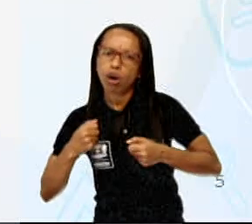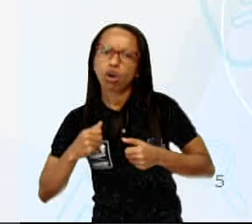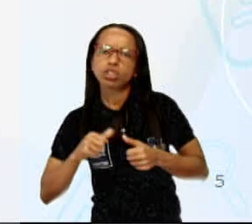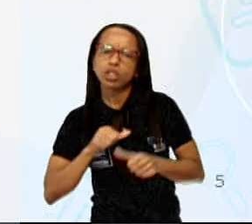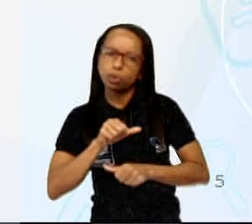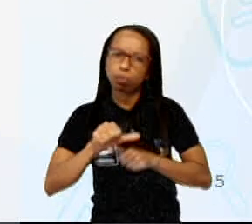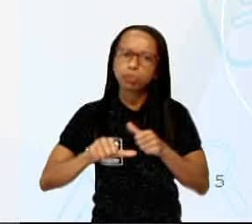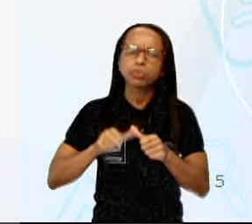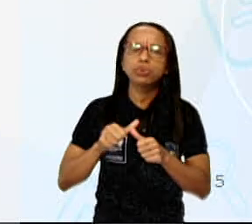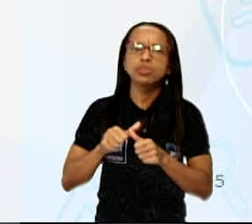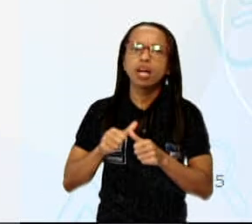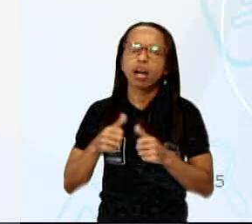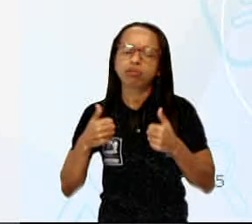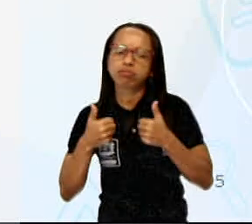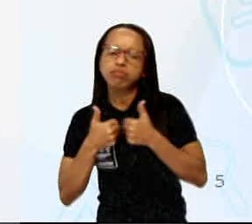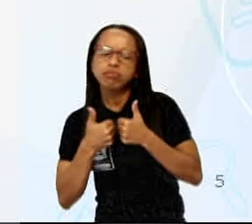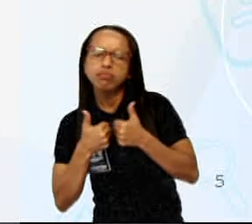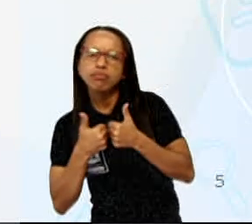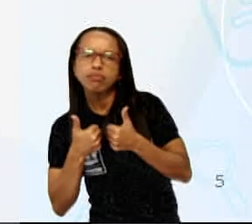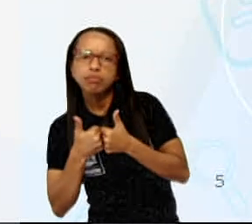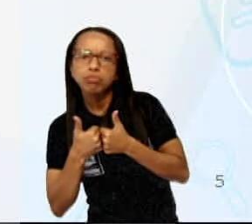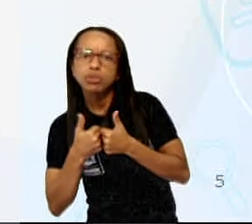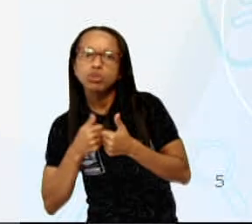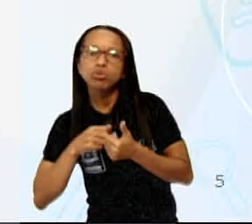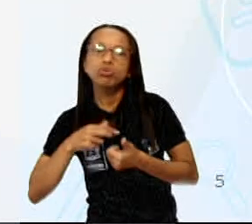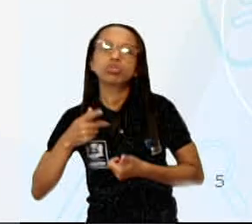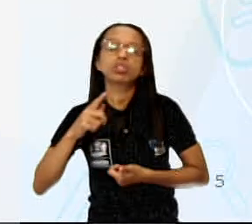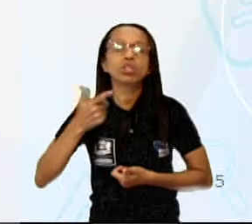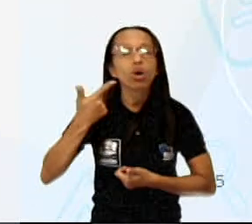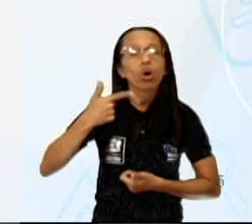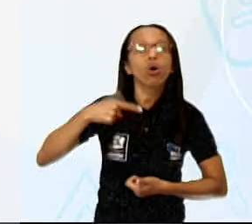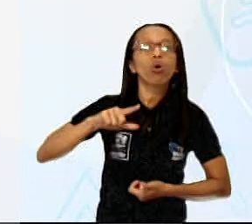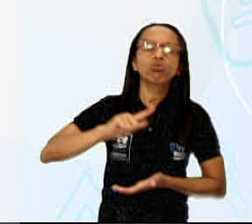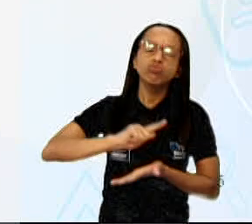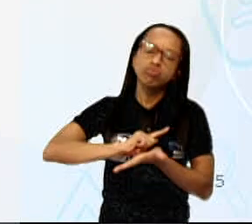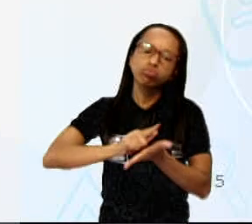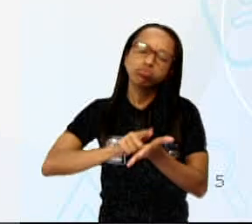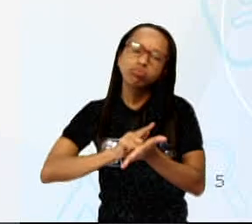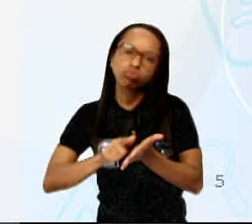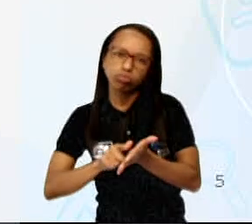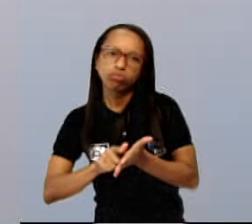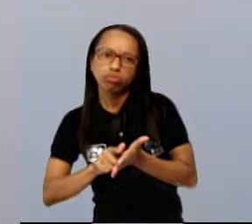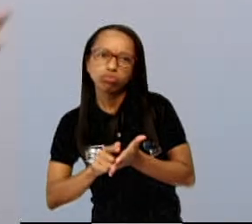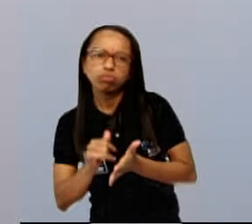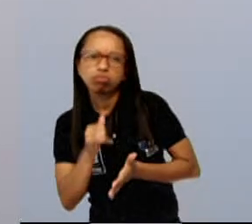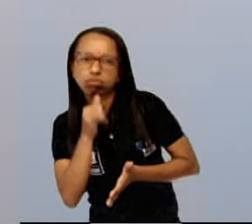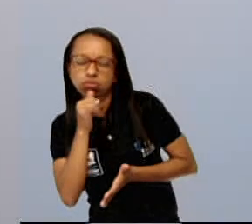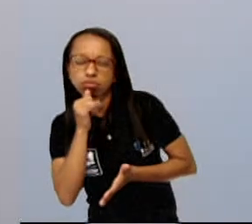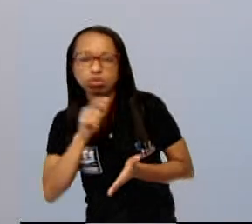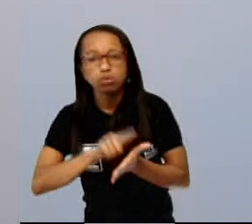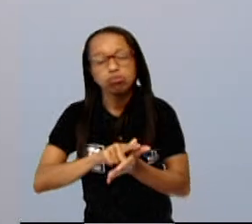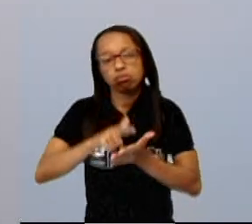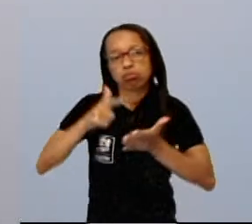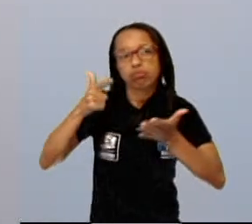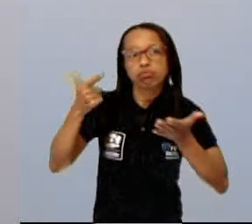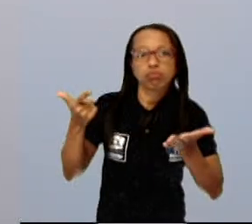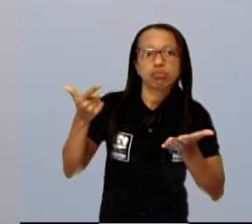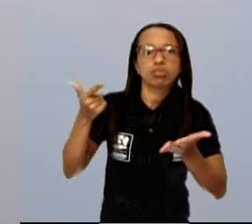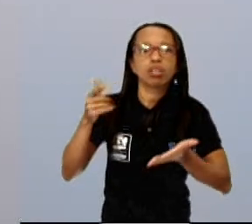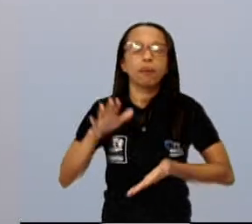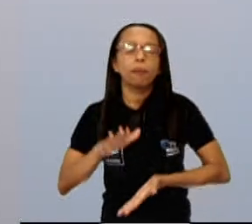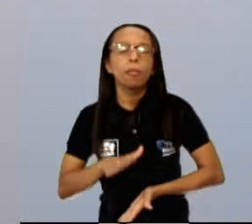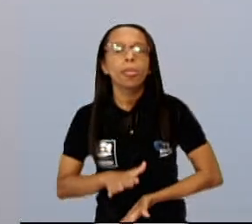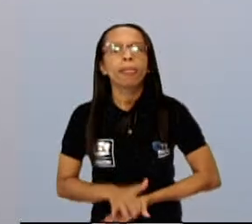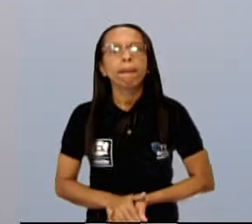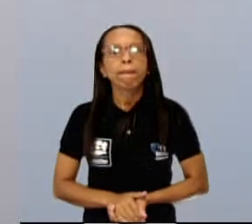como poesia, como anúncios publicitários, como anúncios de jornal, entre tantos outros.